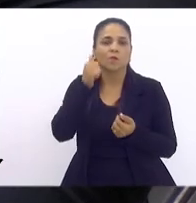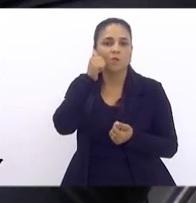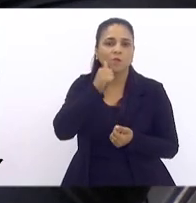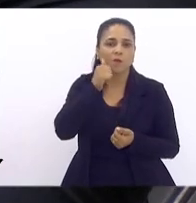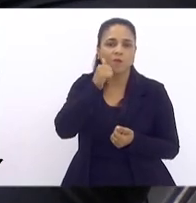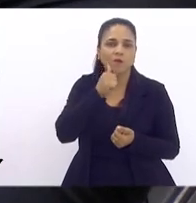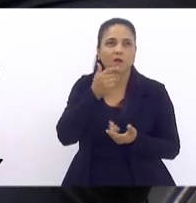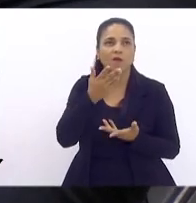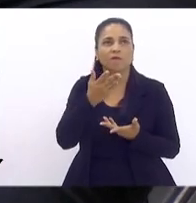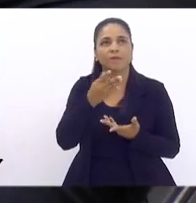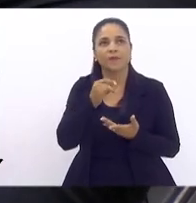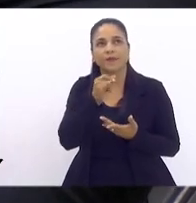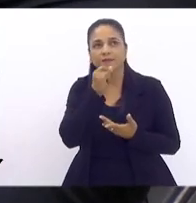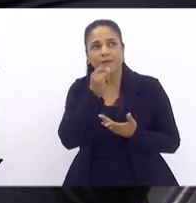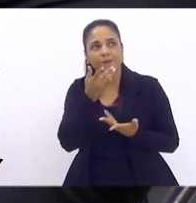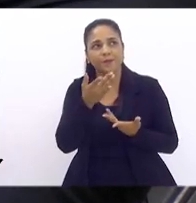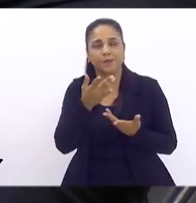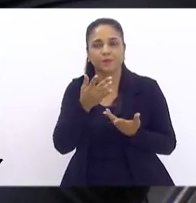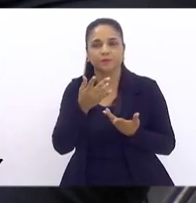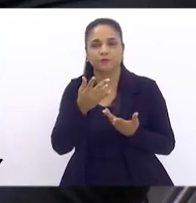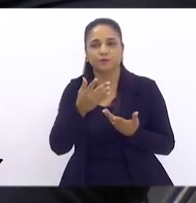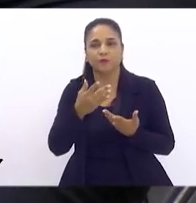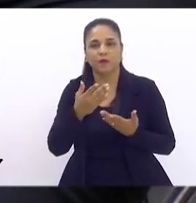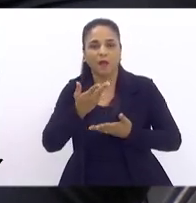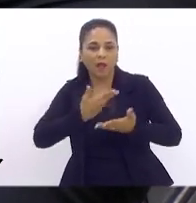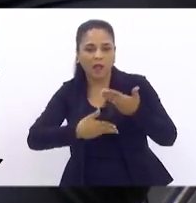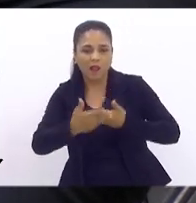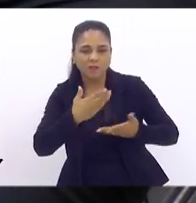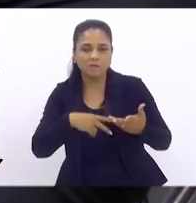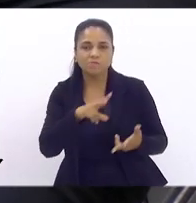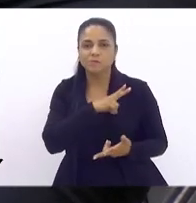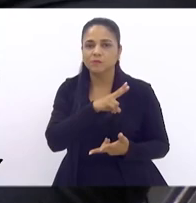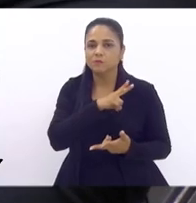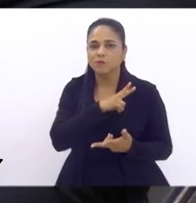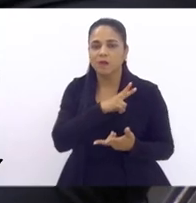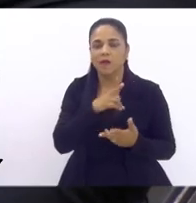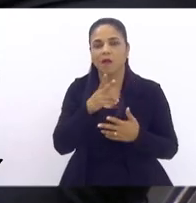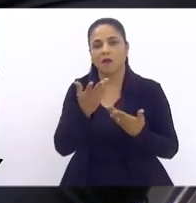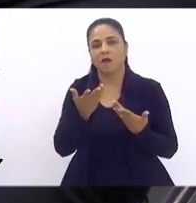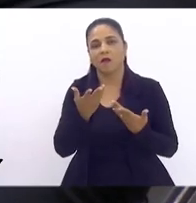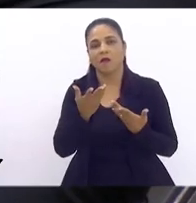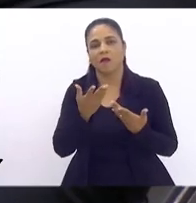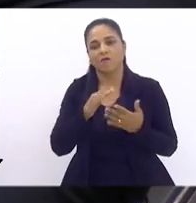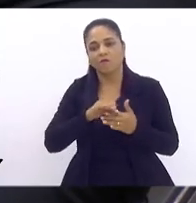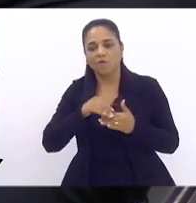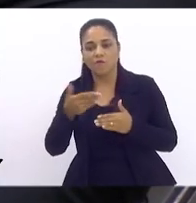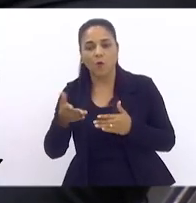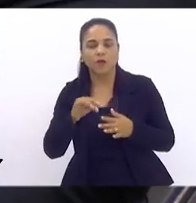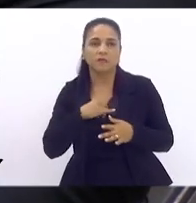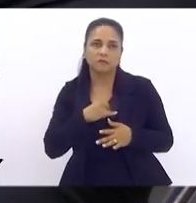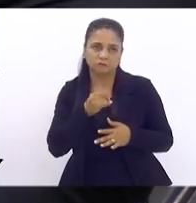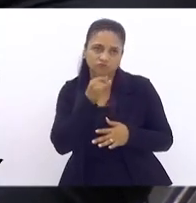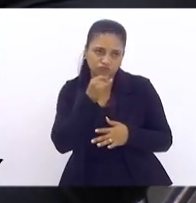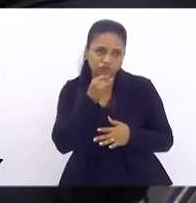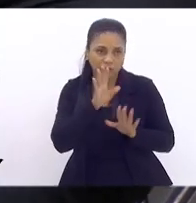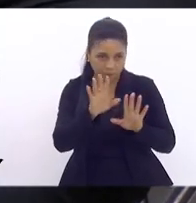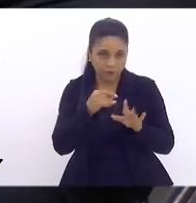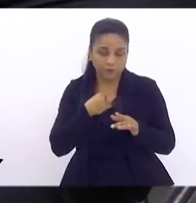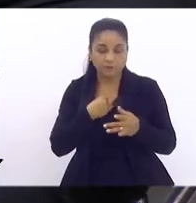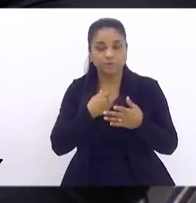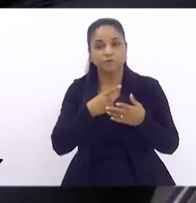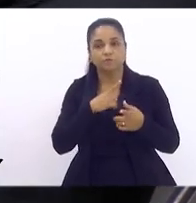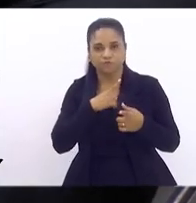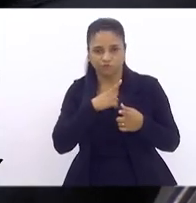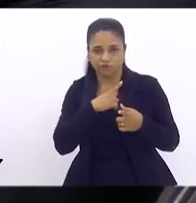íntimo das relações íntimas e de afeto nós tivemos um caso muito emblemático e a gente